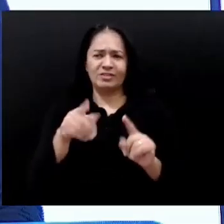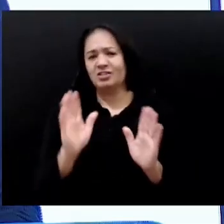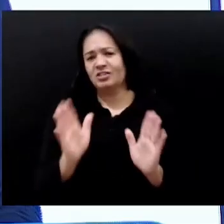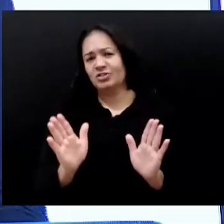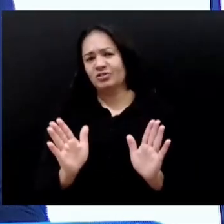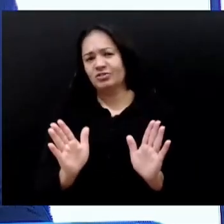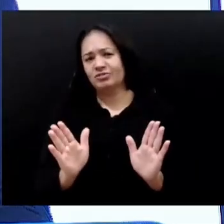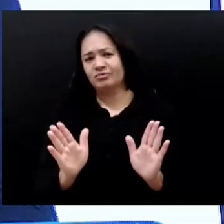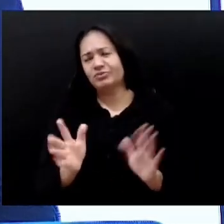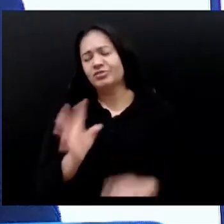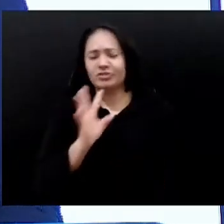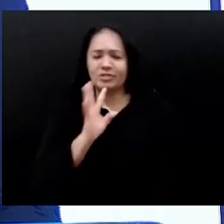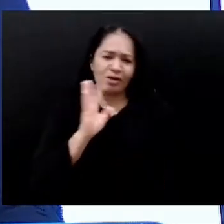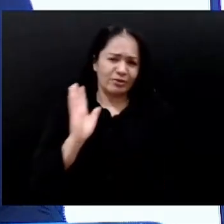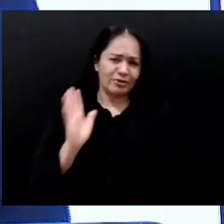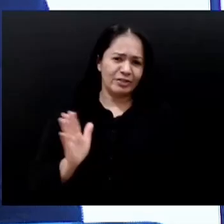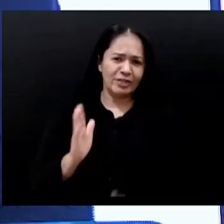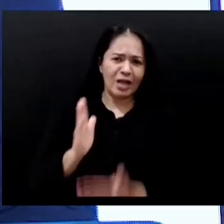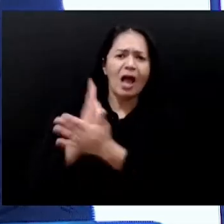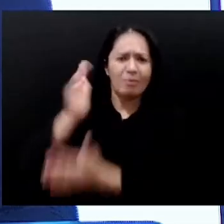conheceram aí, aprovaram?